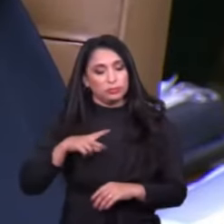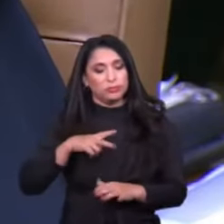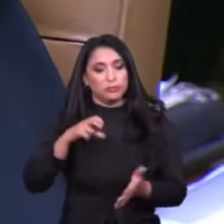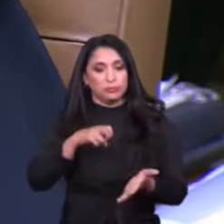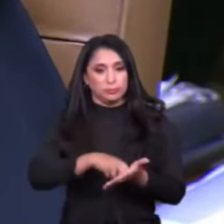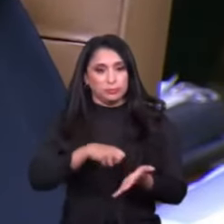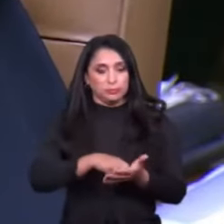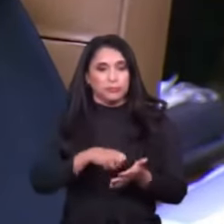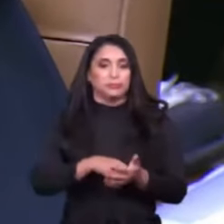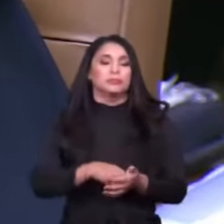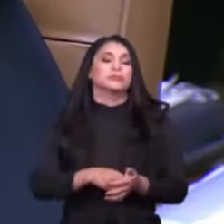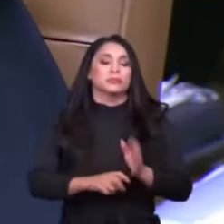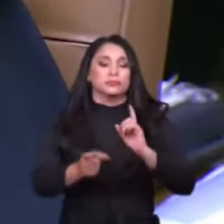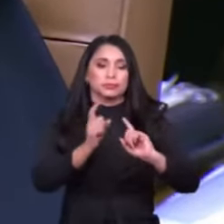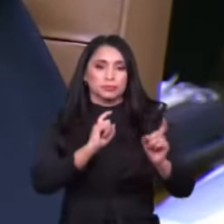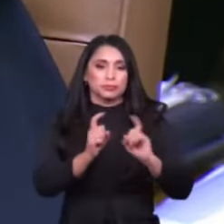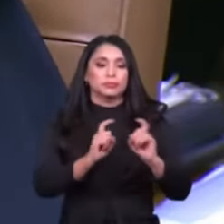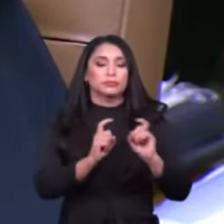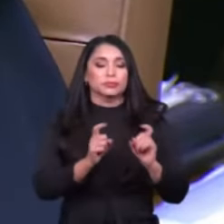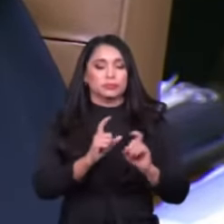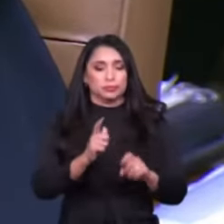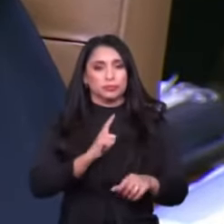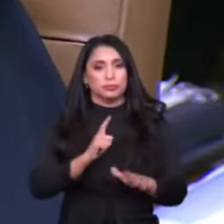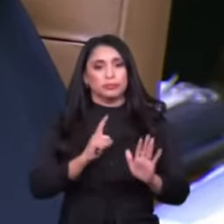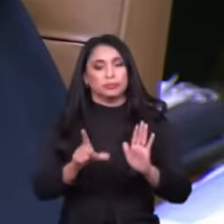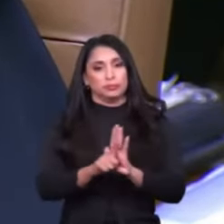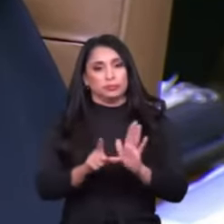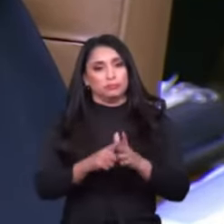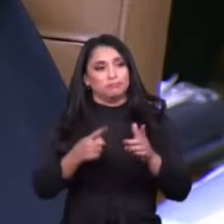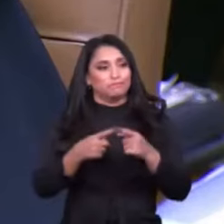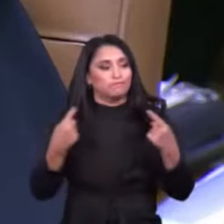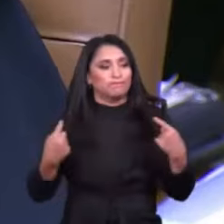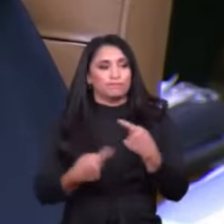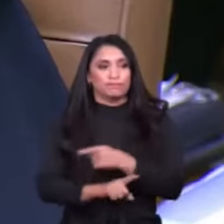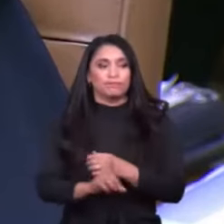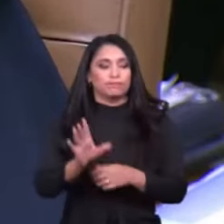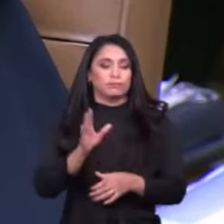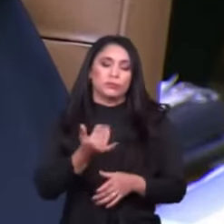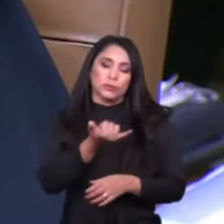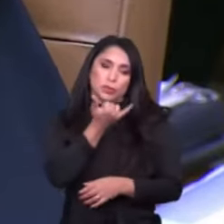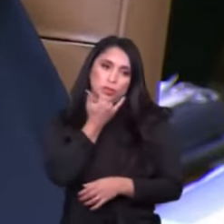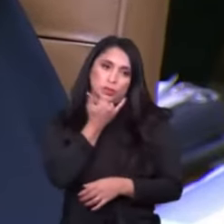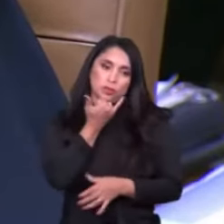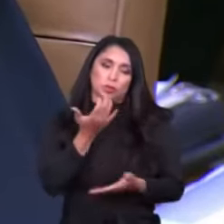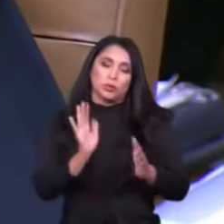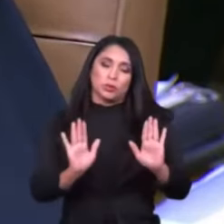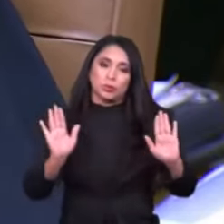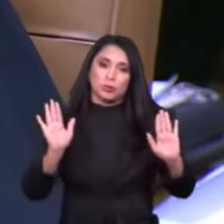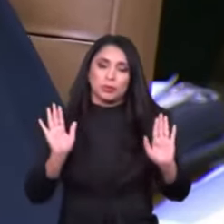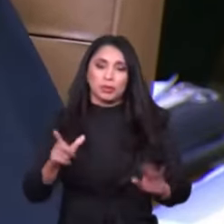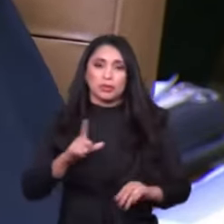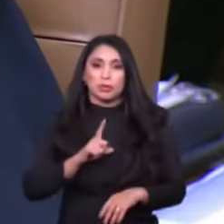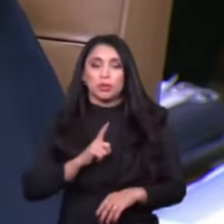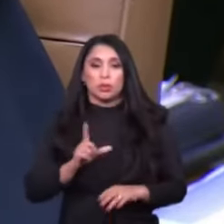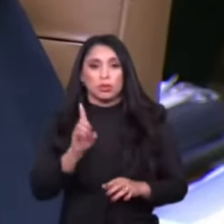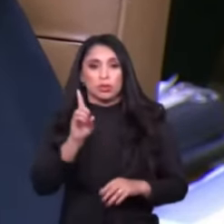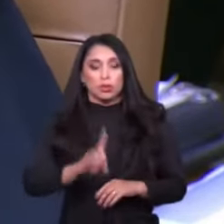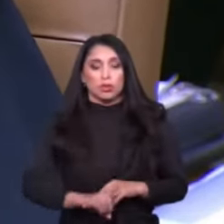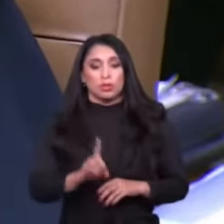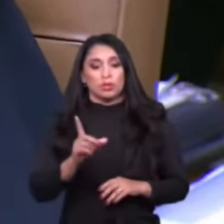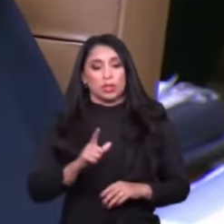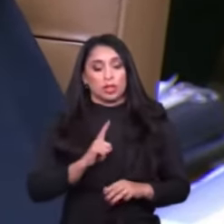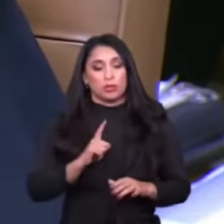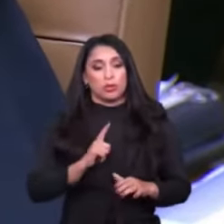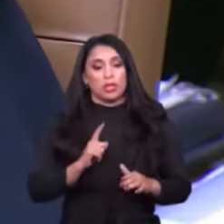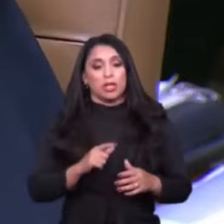administrativas para o usuário instituídas pelo legislador, é contraditória com todas as venhas. Se o direito à intimidade impede que o legislador crie o